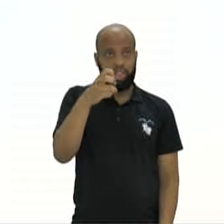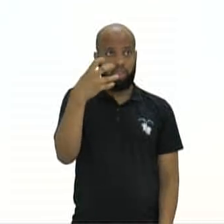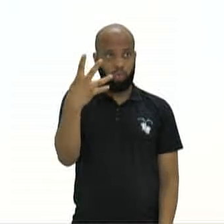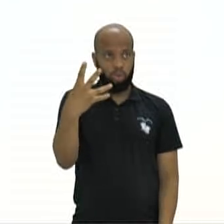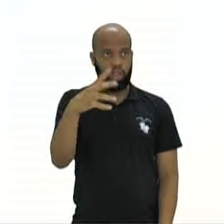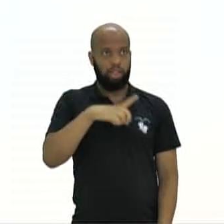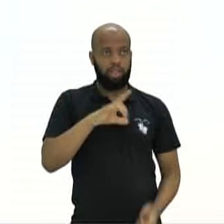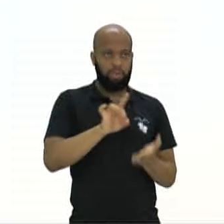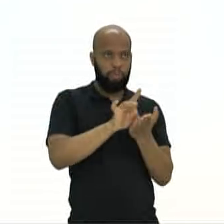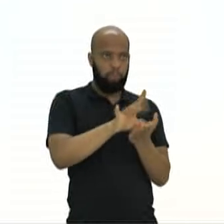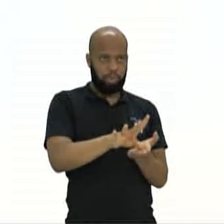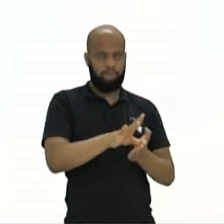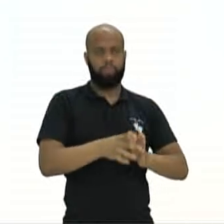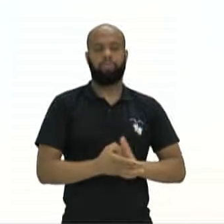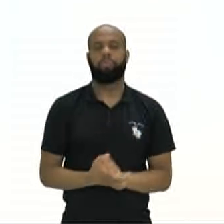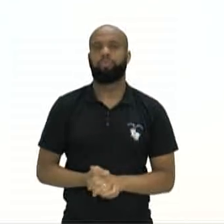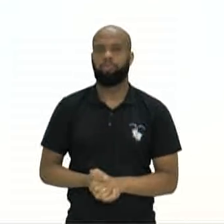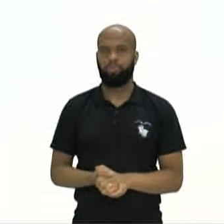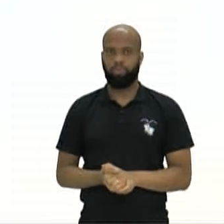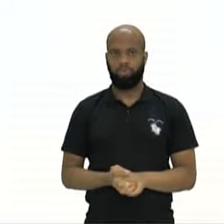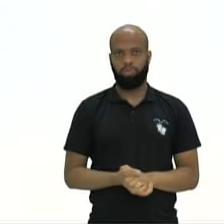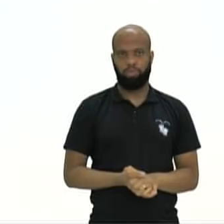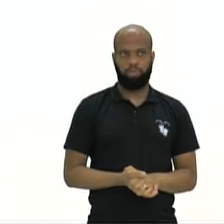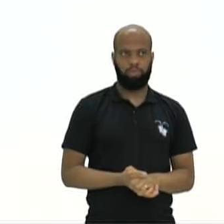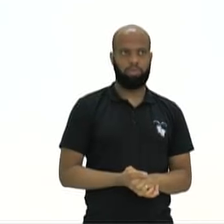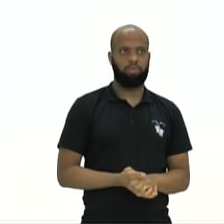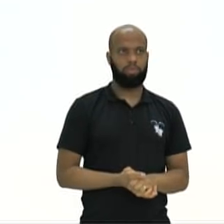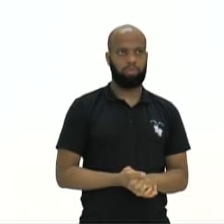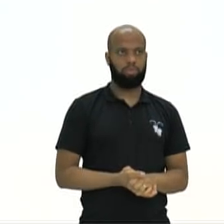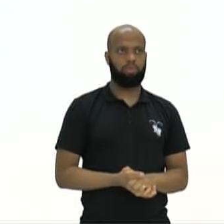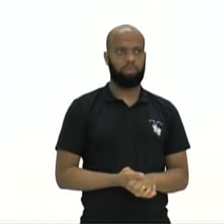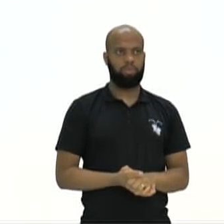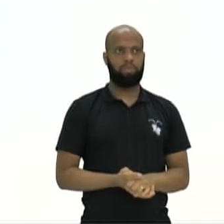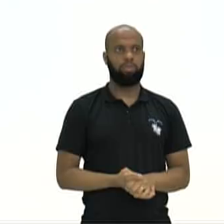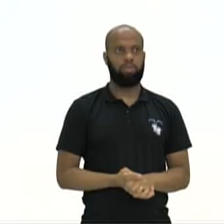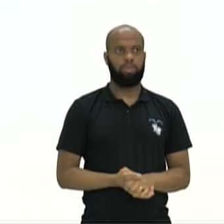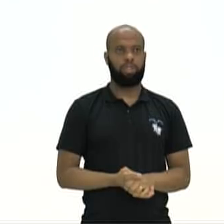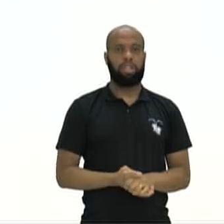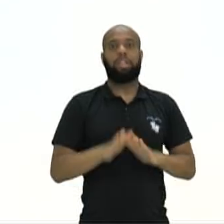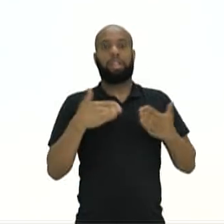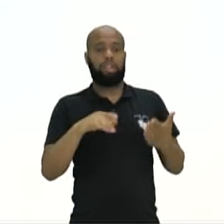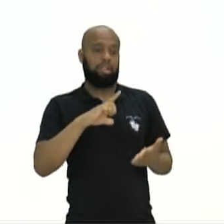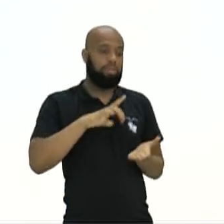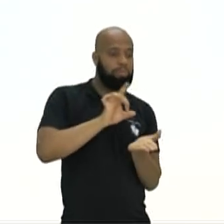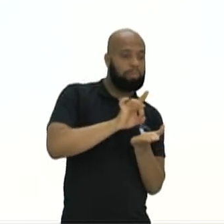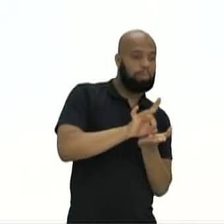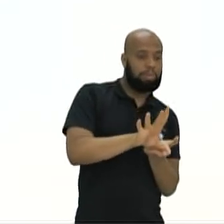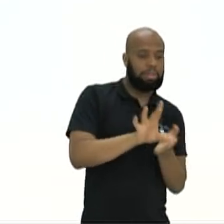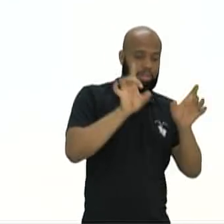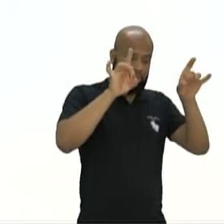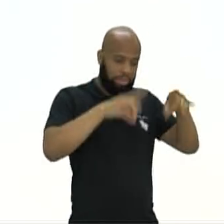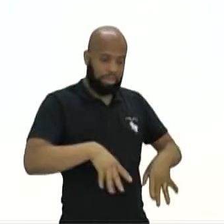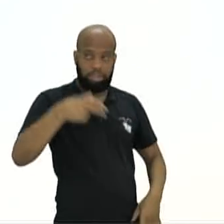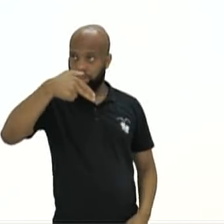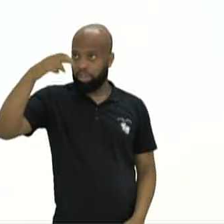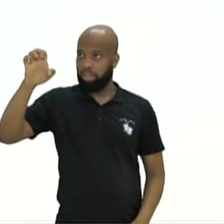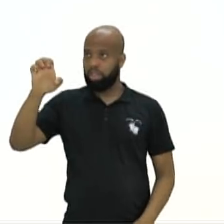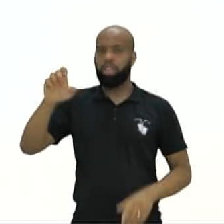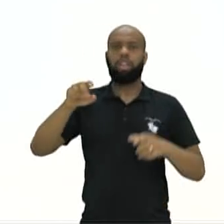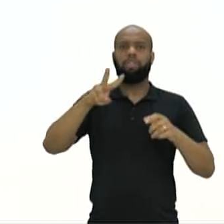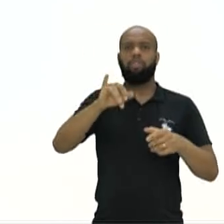1654. A expulsão, a insurreição começa em 1645. Forçados a deixar o Nordeste, os holandeses vão para onde? Voltam para a